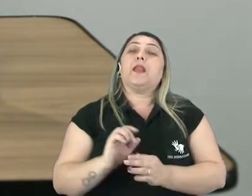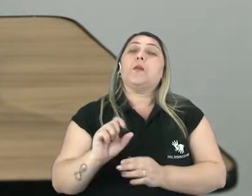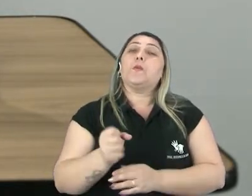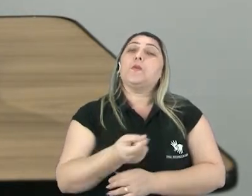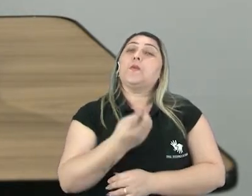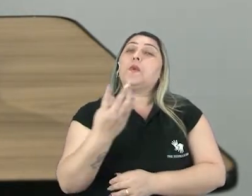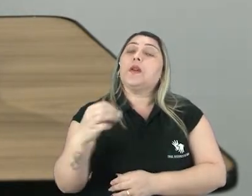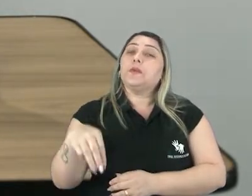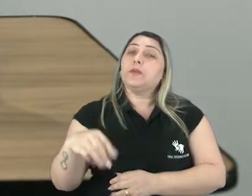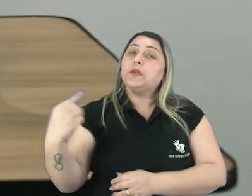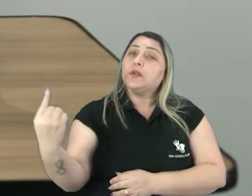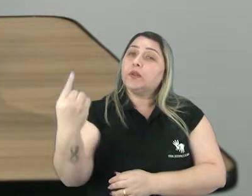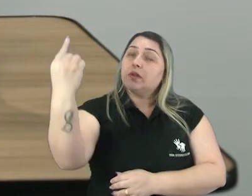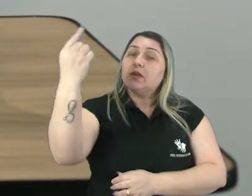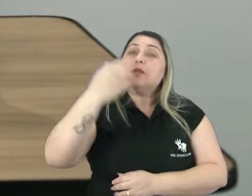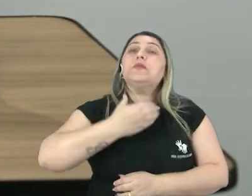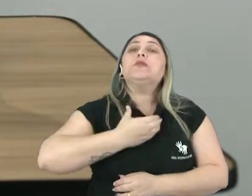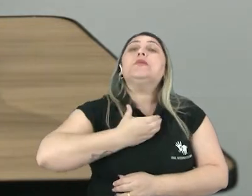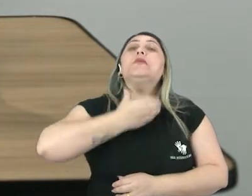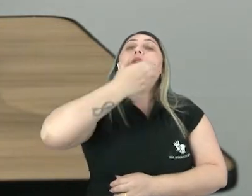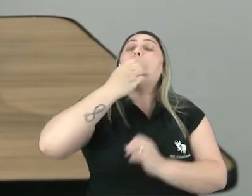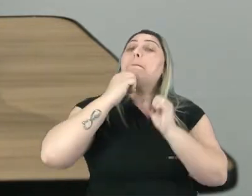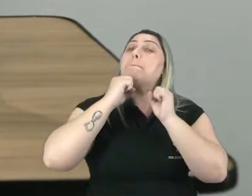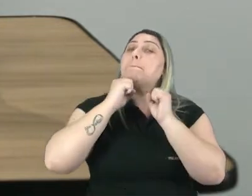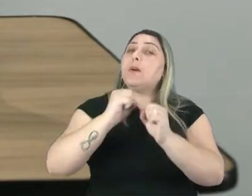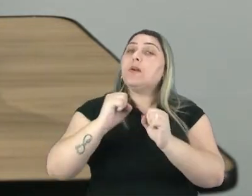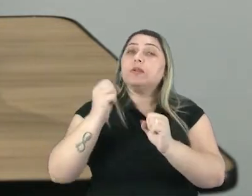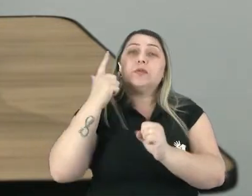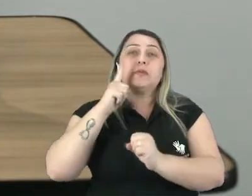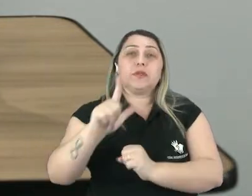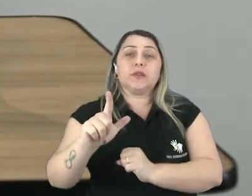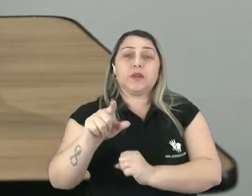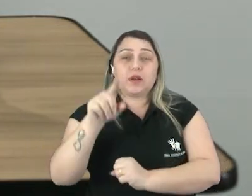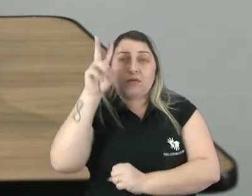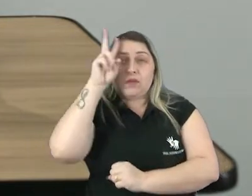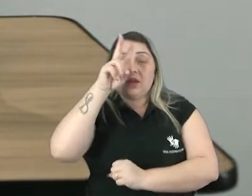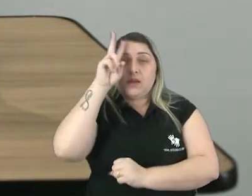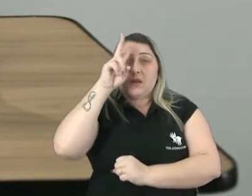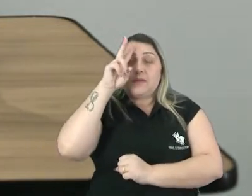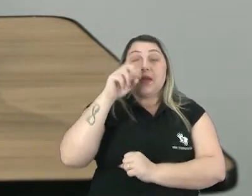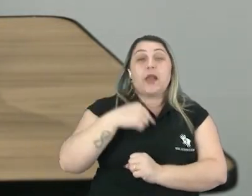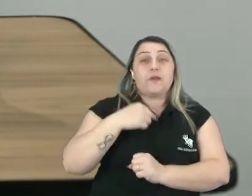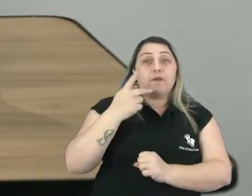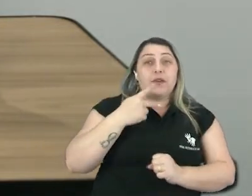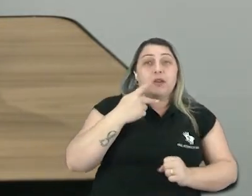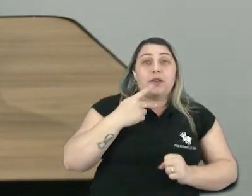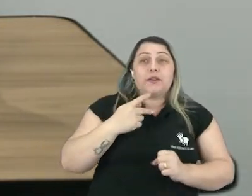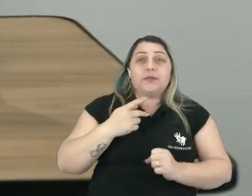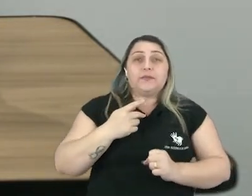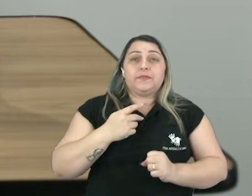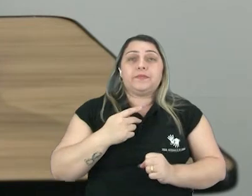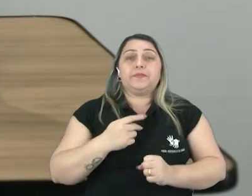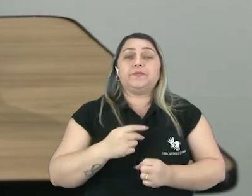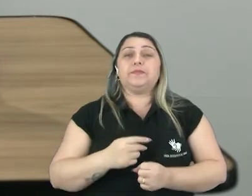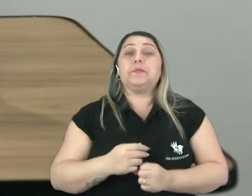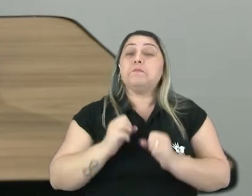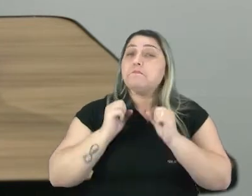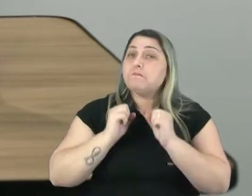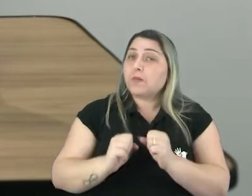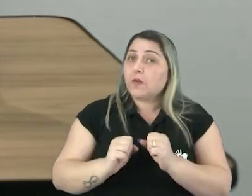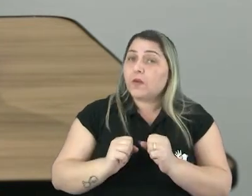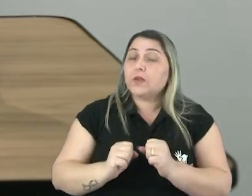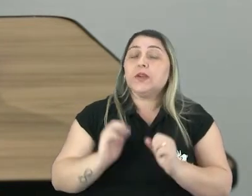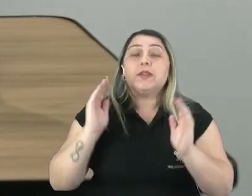Quantos metros de altura a girafa pode atingir? Alguém lembra? Eu falei. Ela